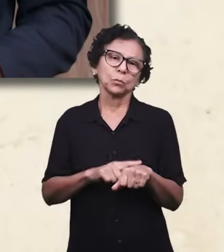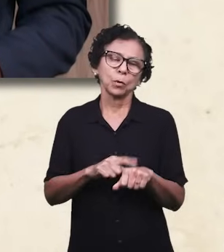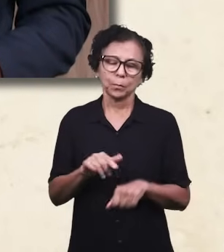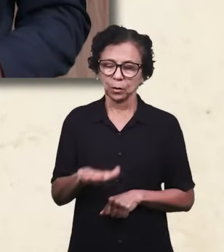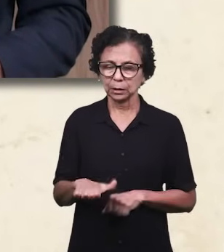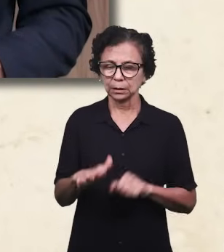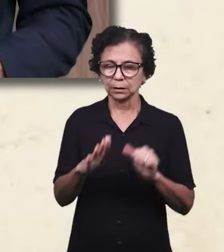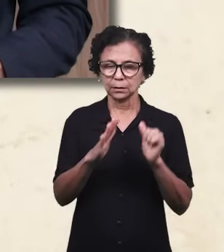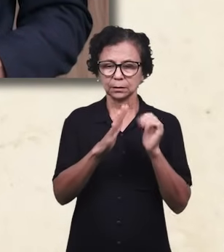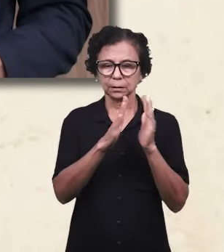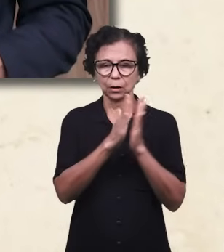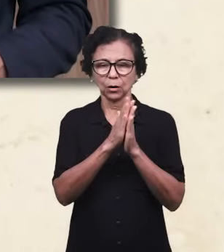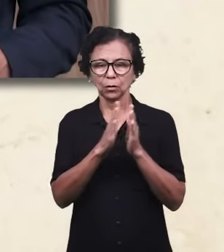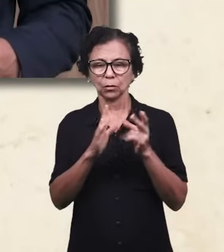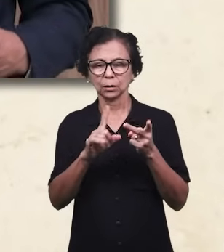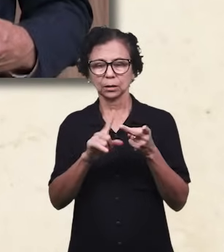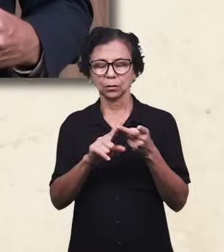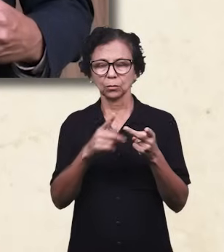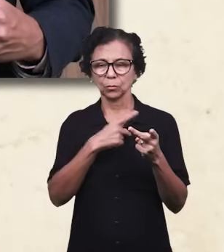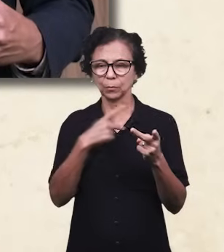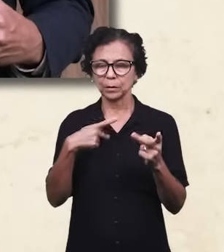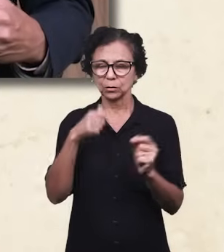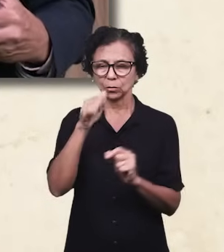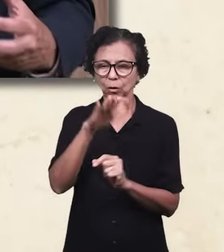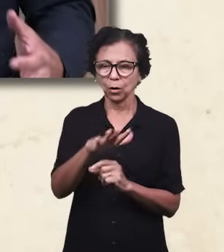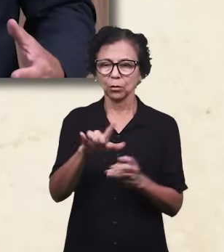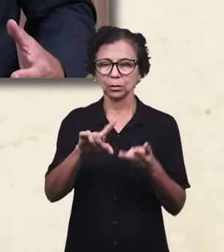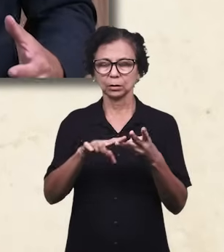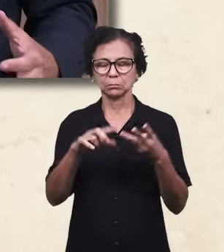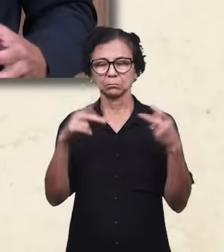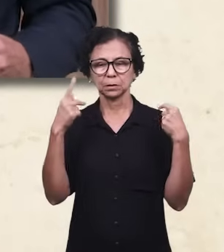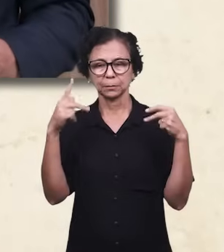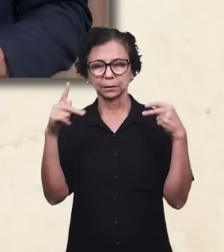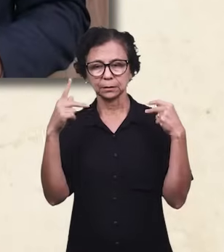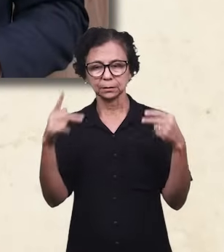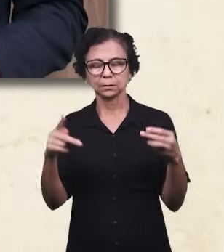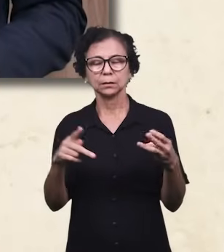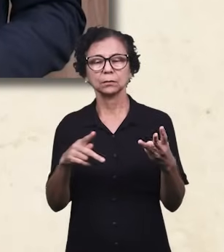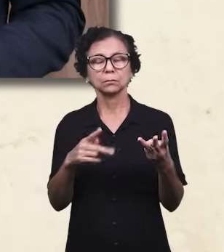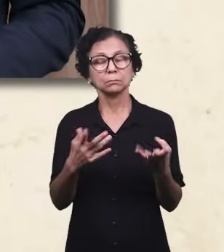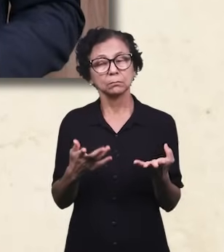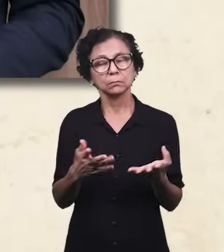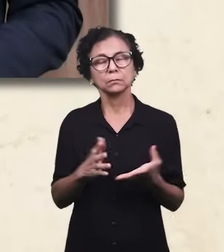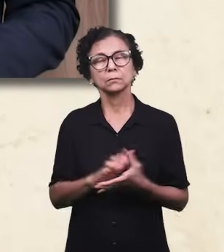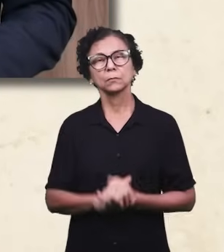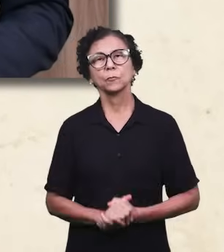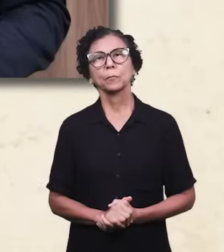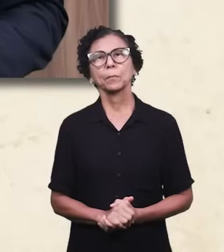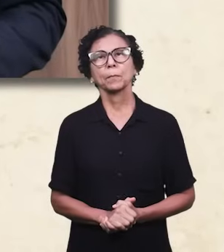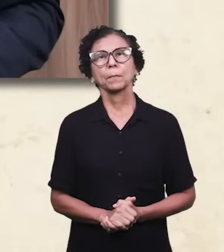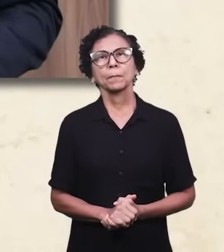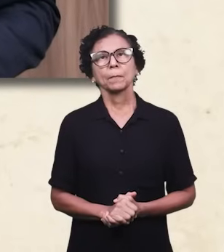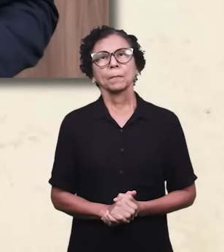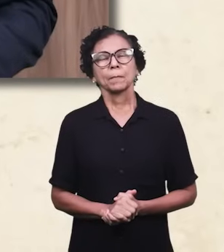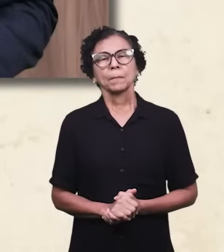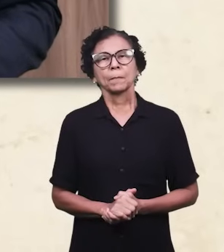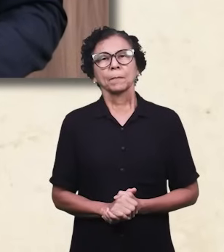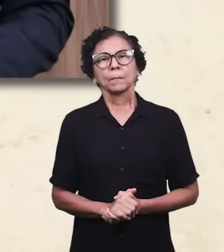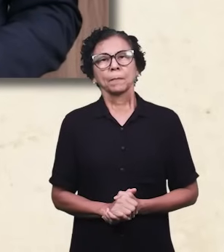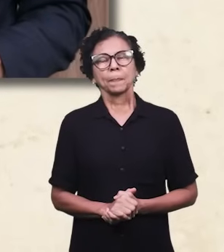uma criança, numa imposição de mãos, durante a pregação da palavra. É verdade que mesmo em relação